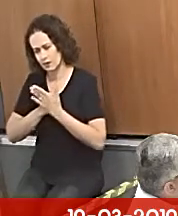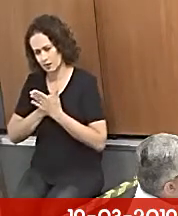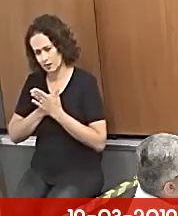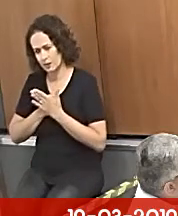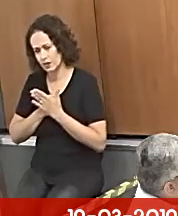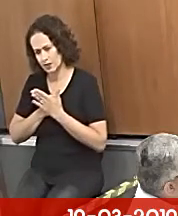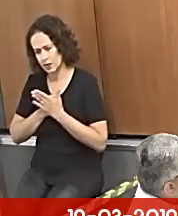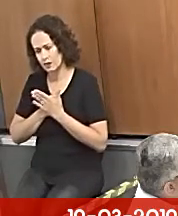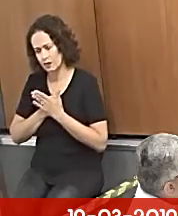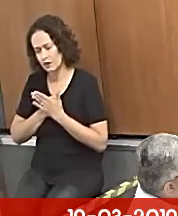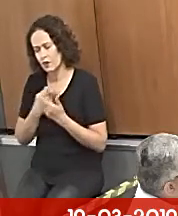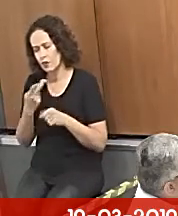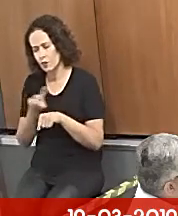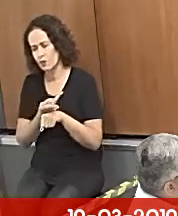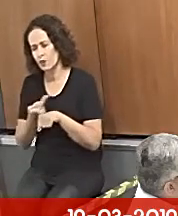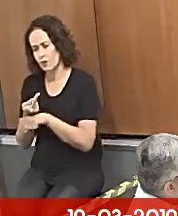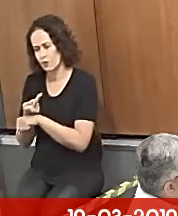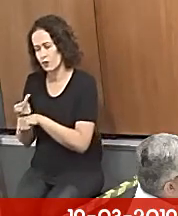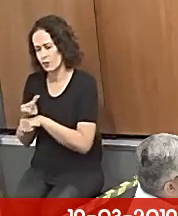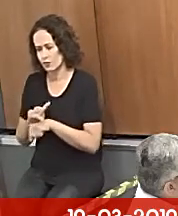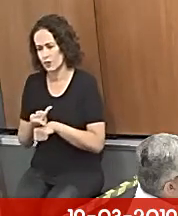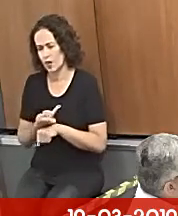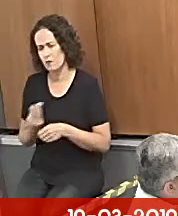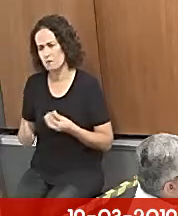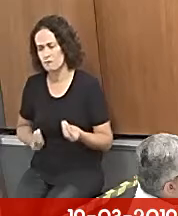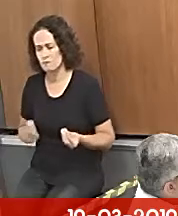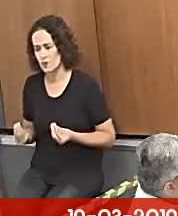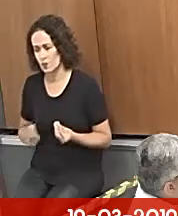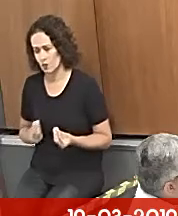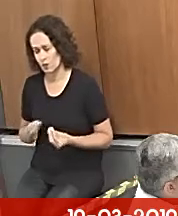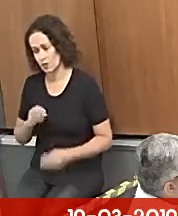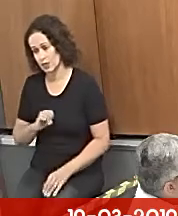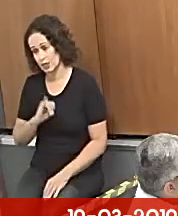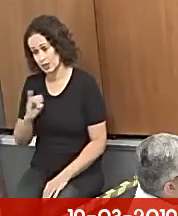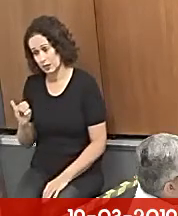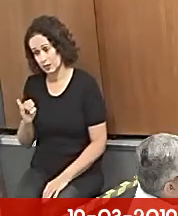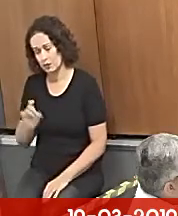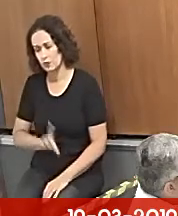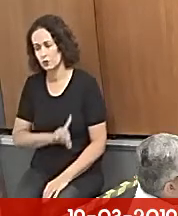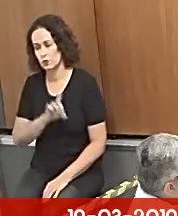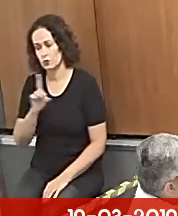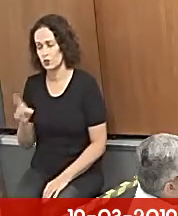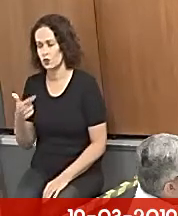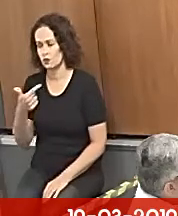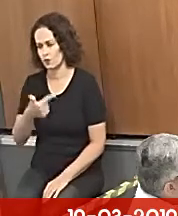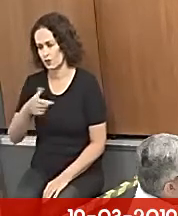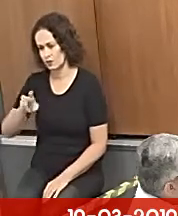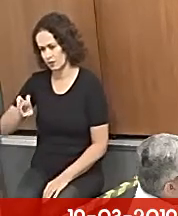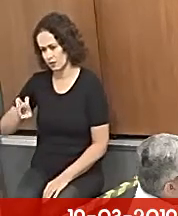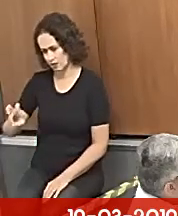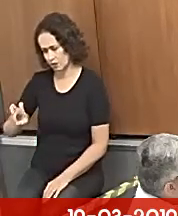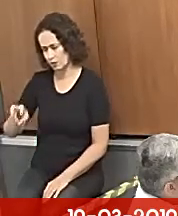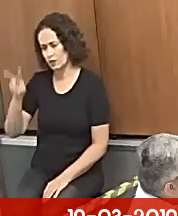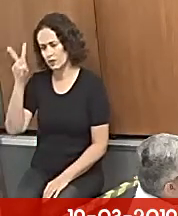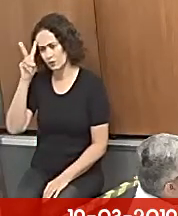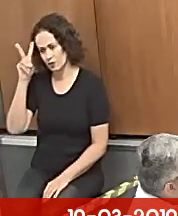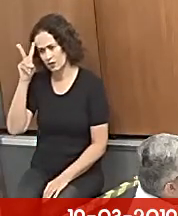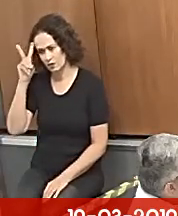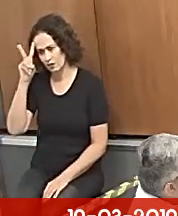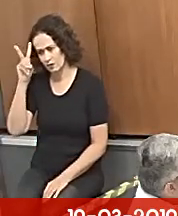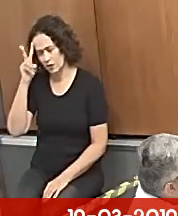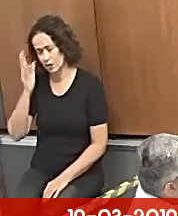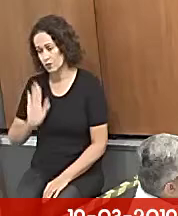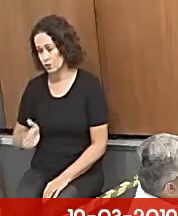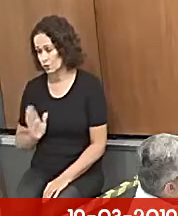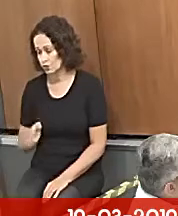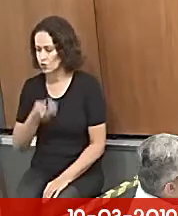buscar uma alternativa se no dia 25 que dá numa segunda feira já temos até uma